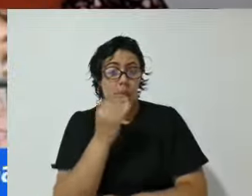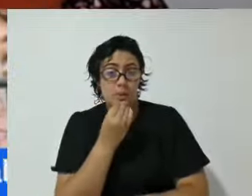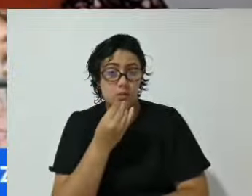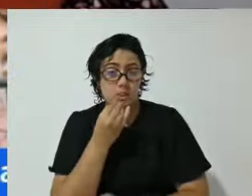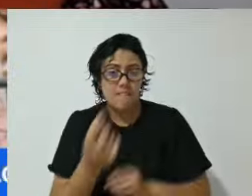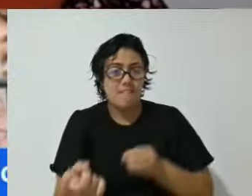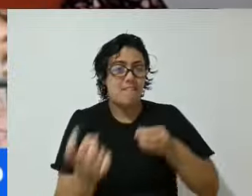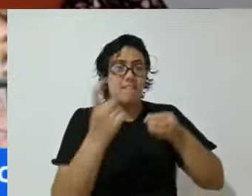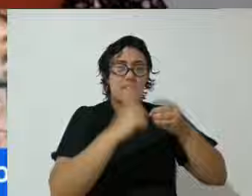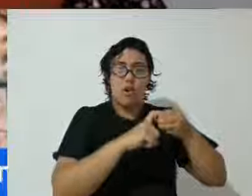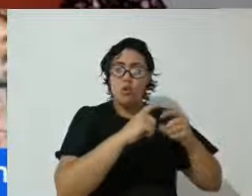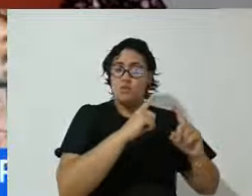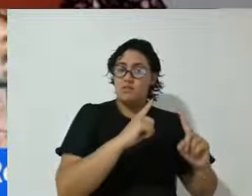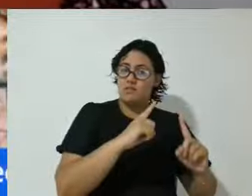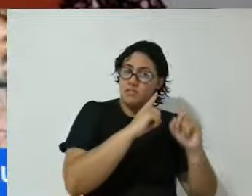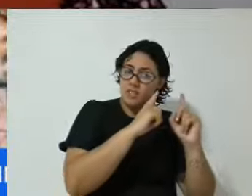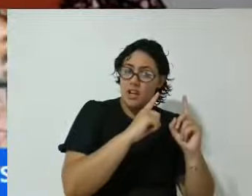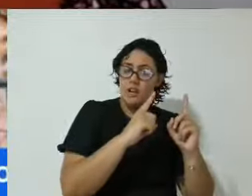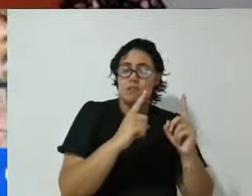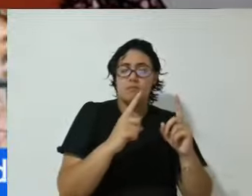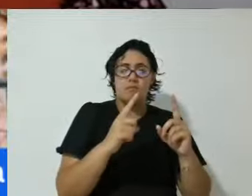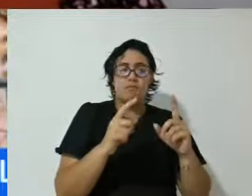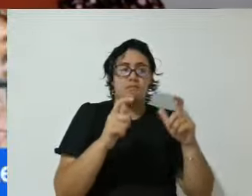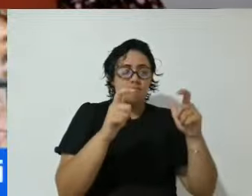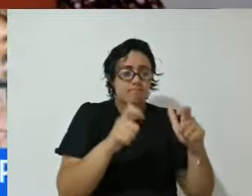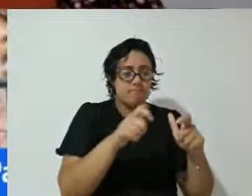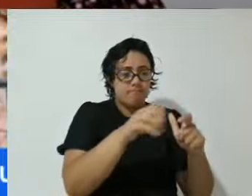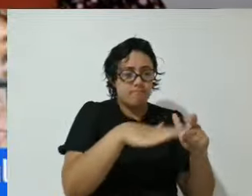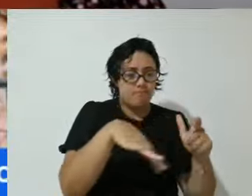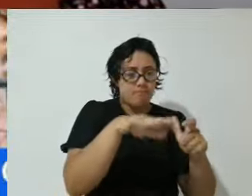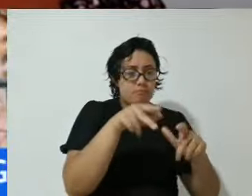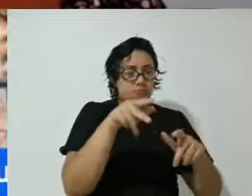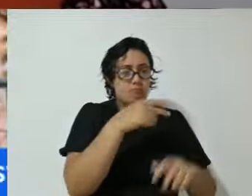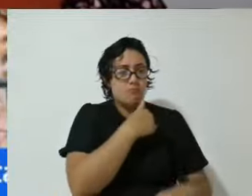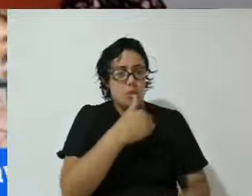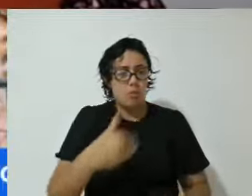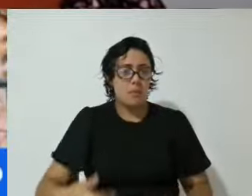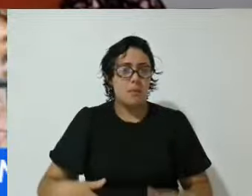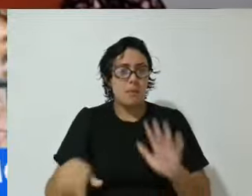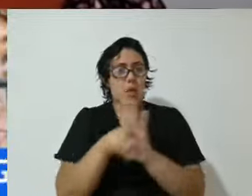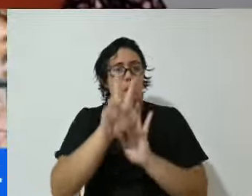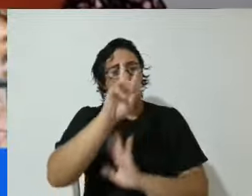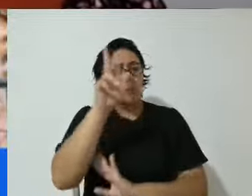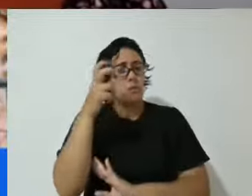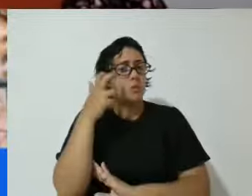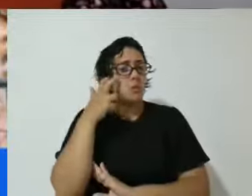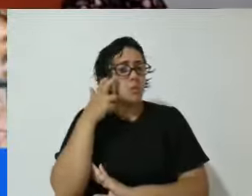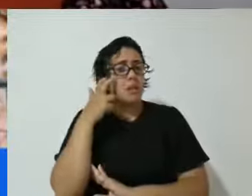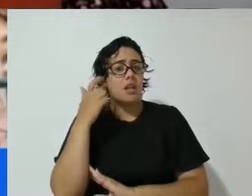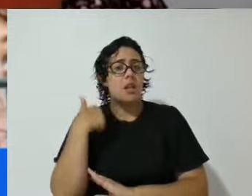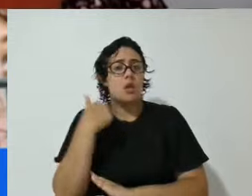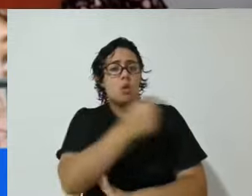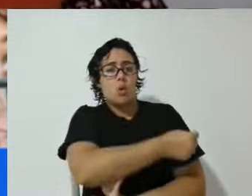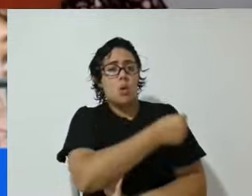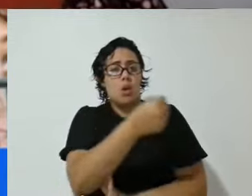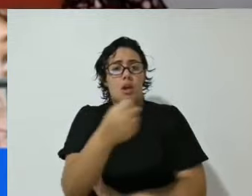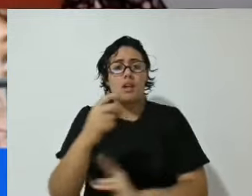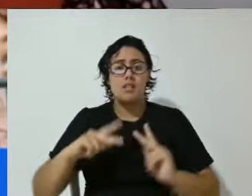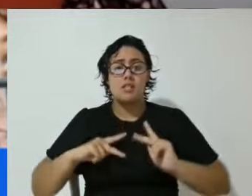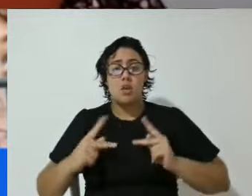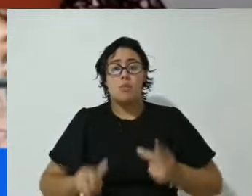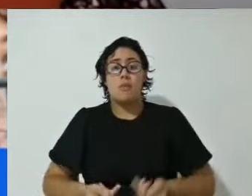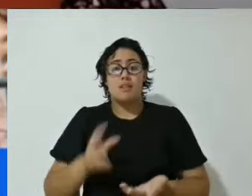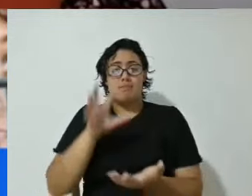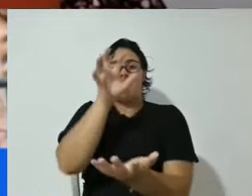para um equipamento público de cultura, eu colocaria muito mais o ser humano no centro